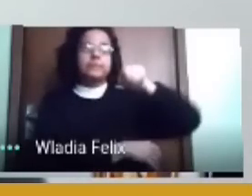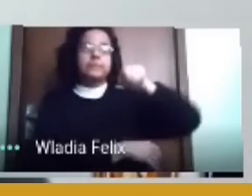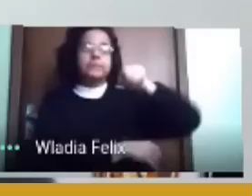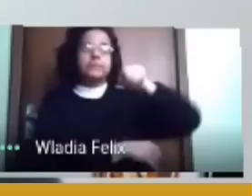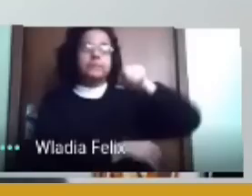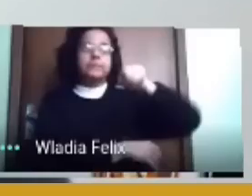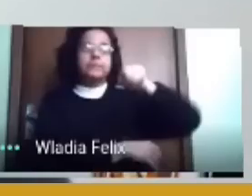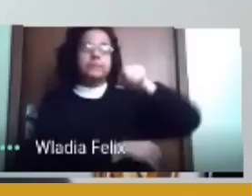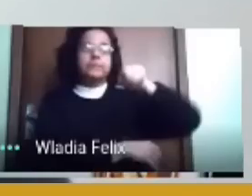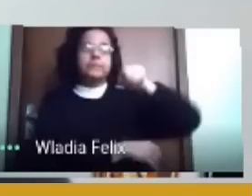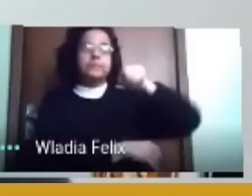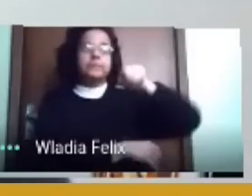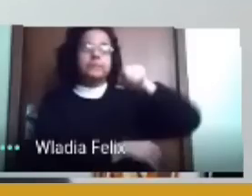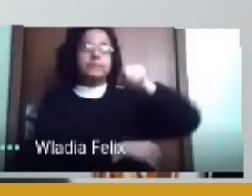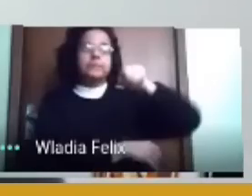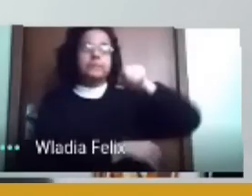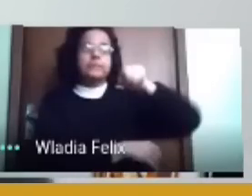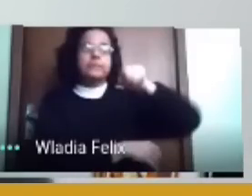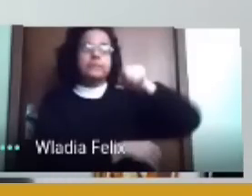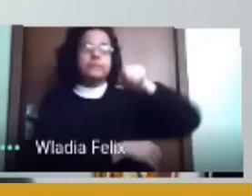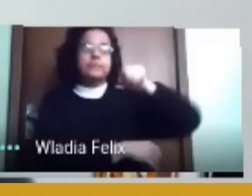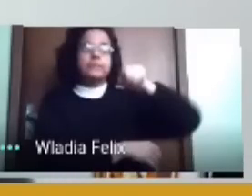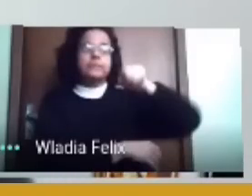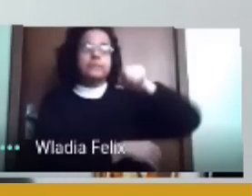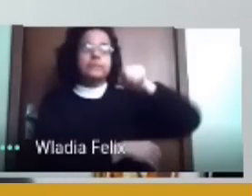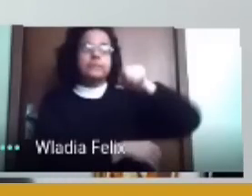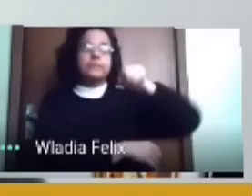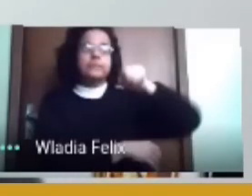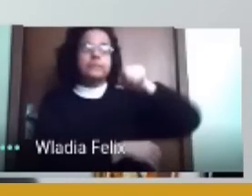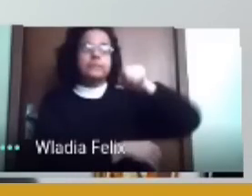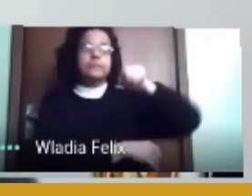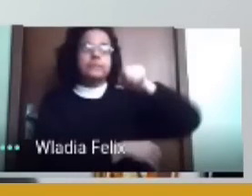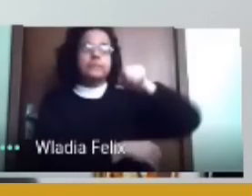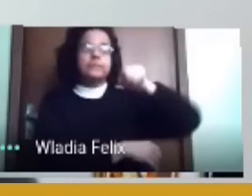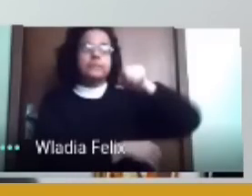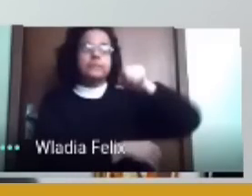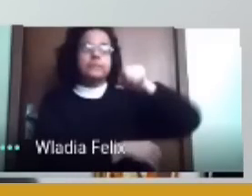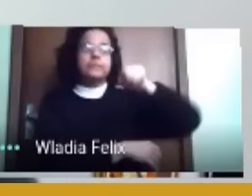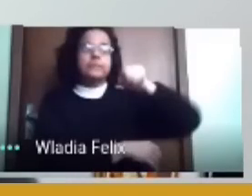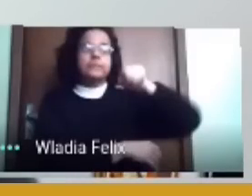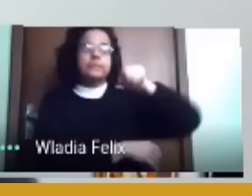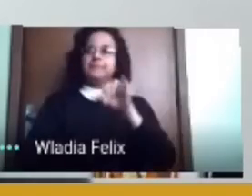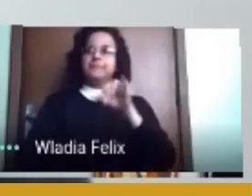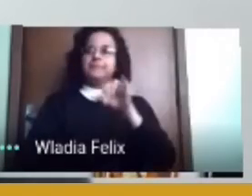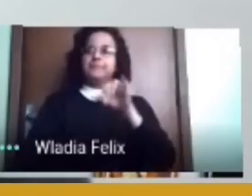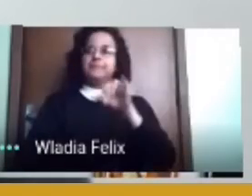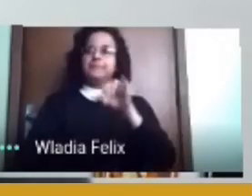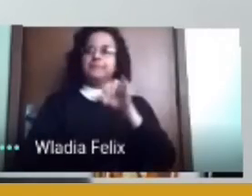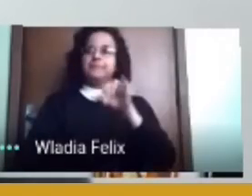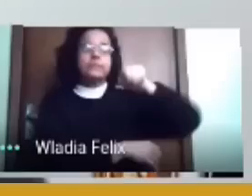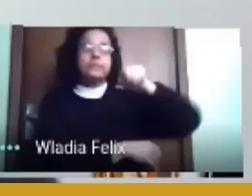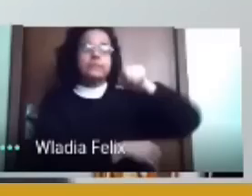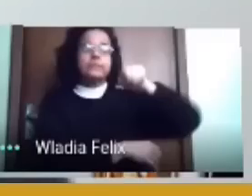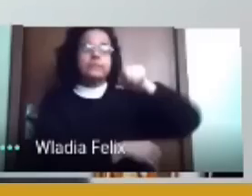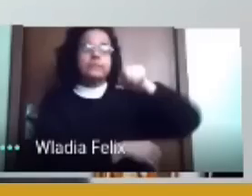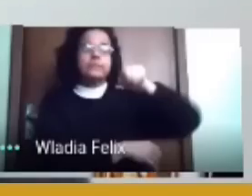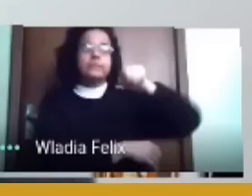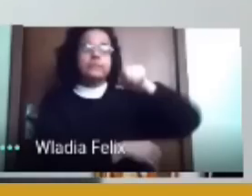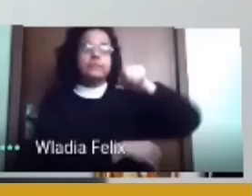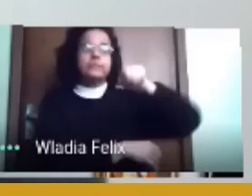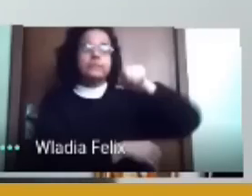toque indesejado. Tudo isso diz respeito à questão da educação